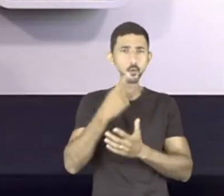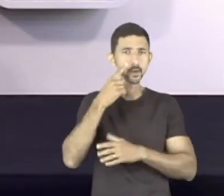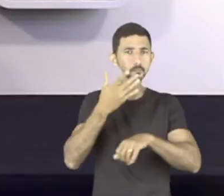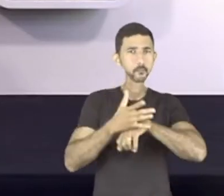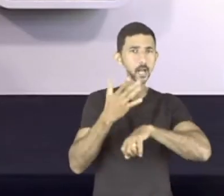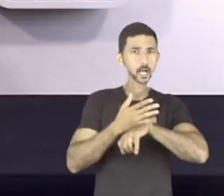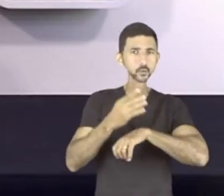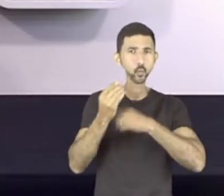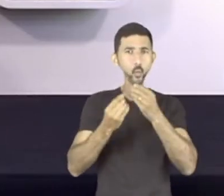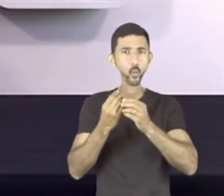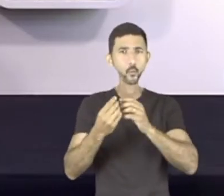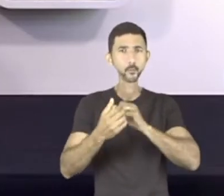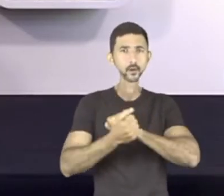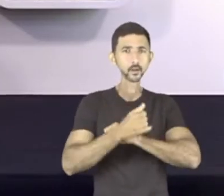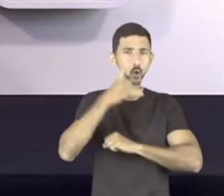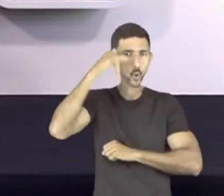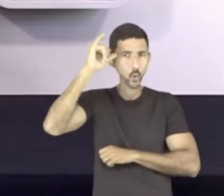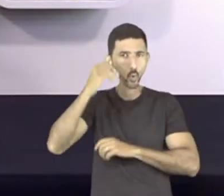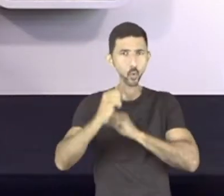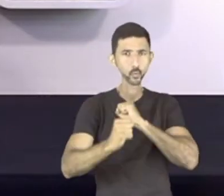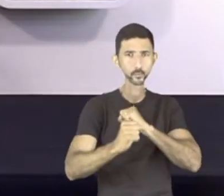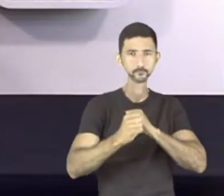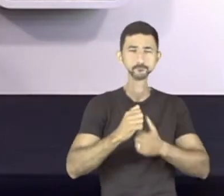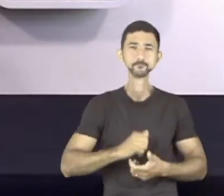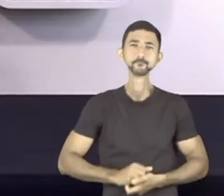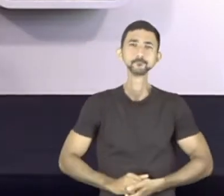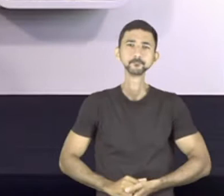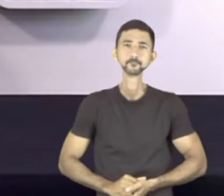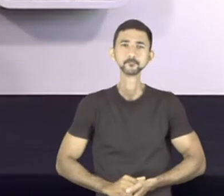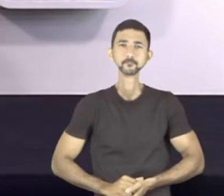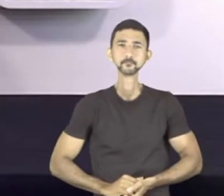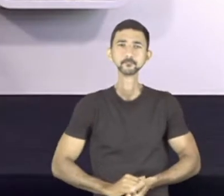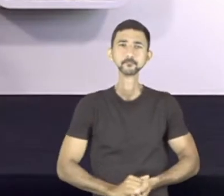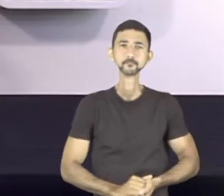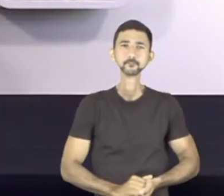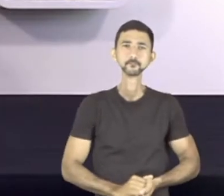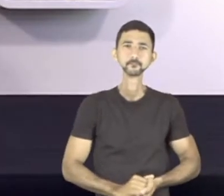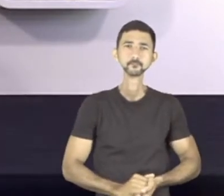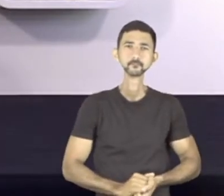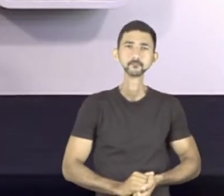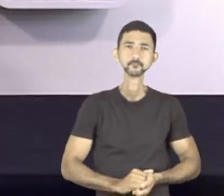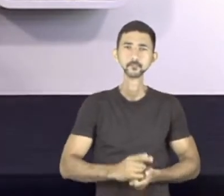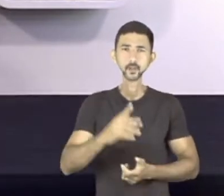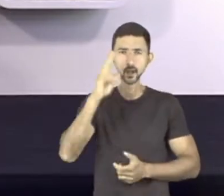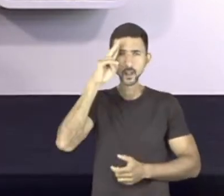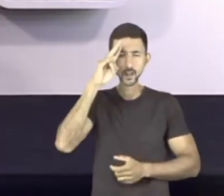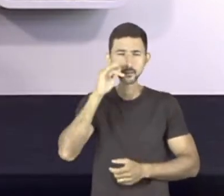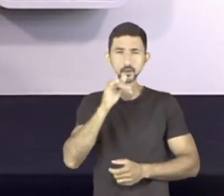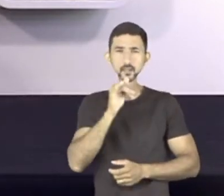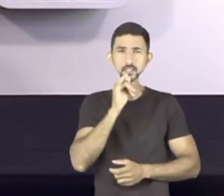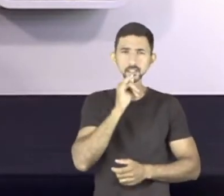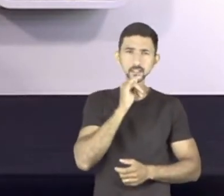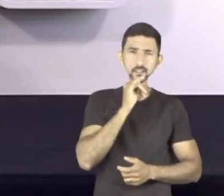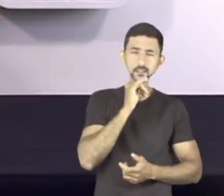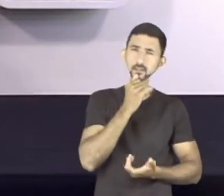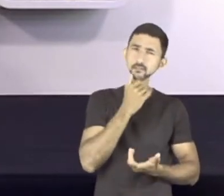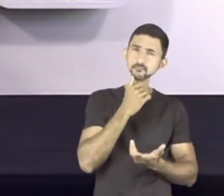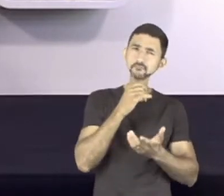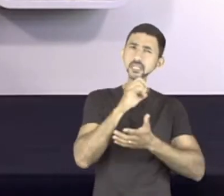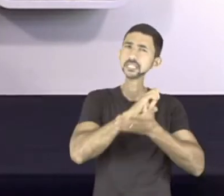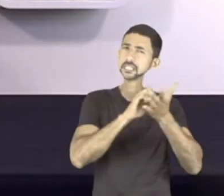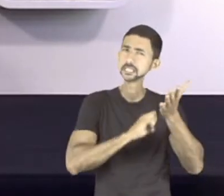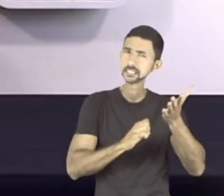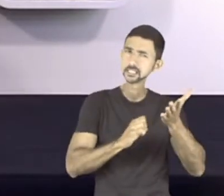de como é a luta marajoara, como é uma luta de agarre. Lembra que ficou um exercício da nossa última aula para